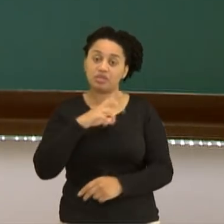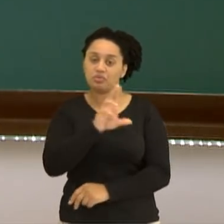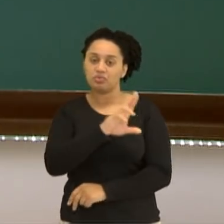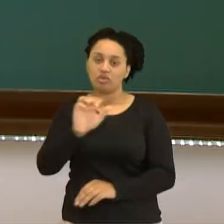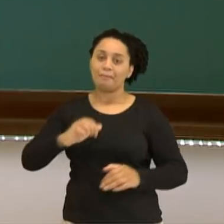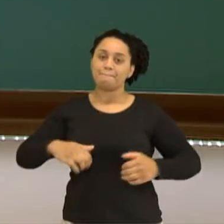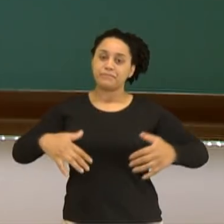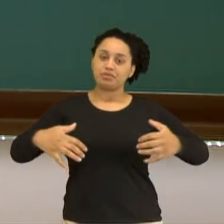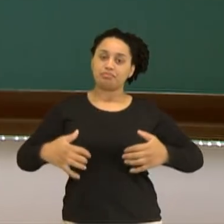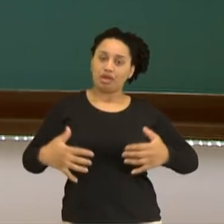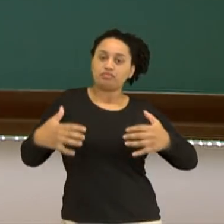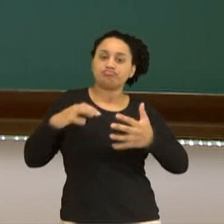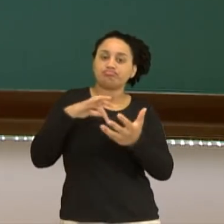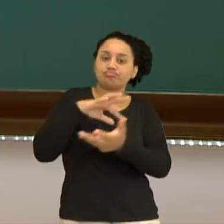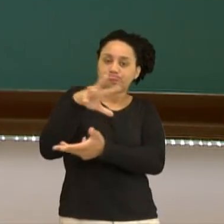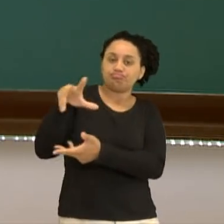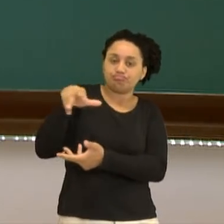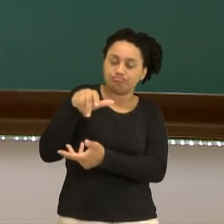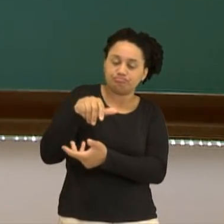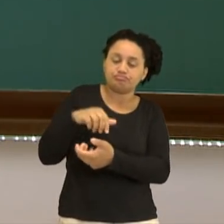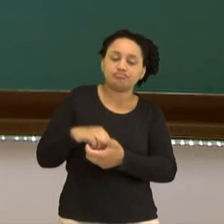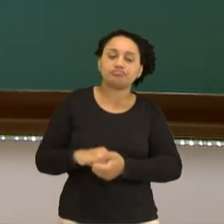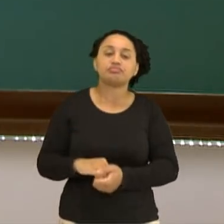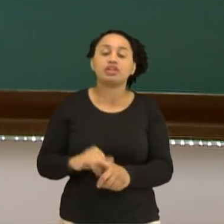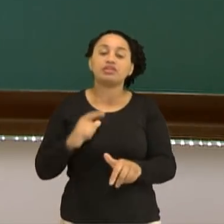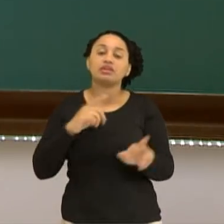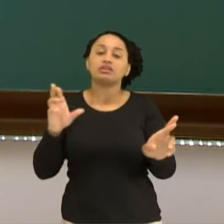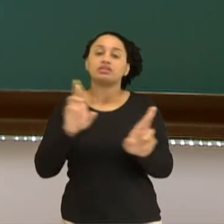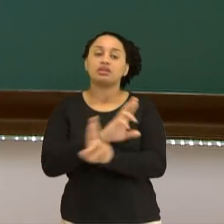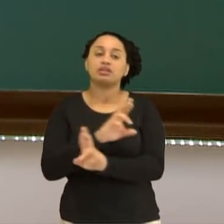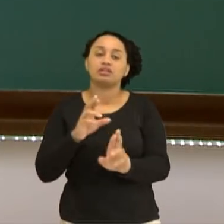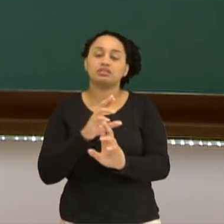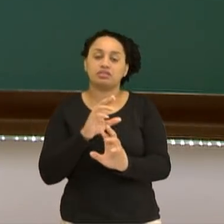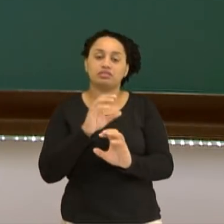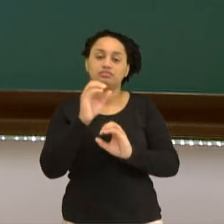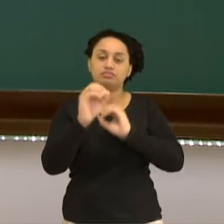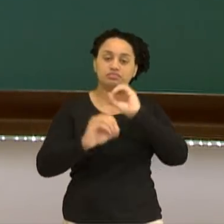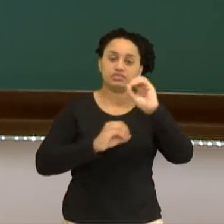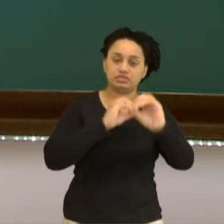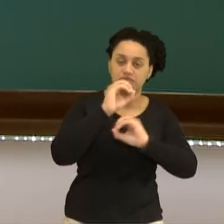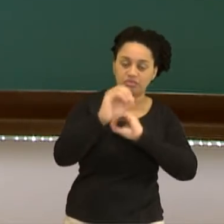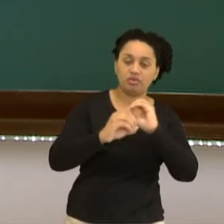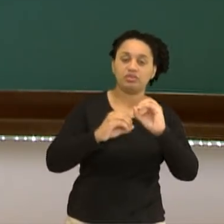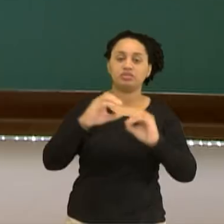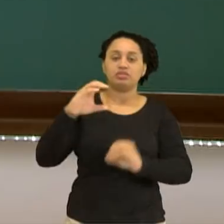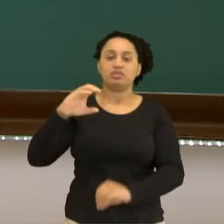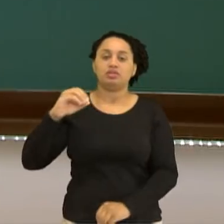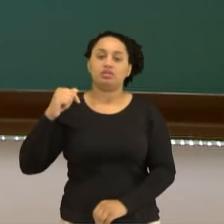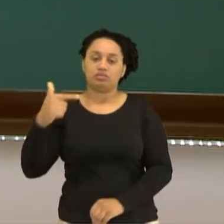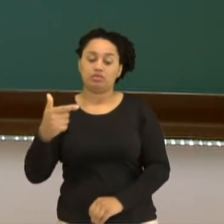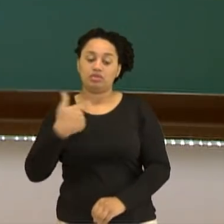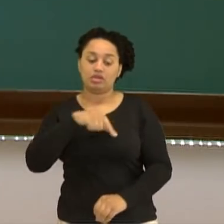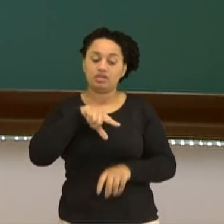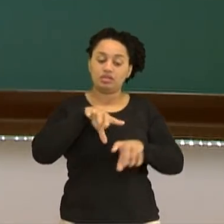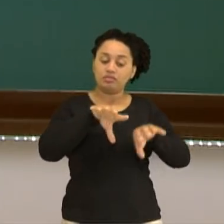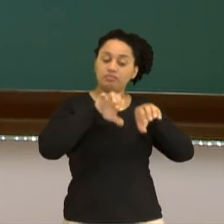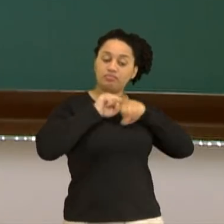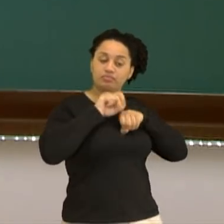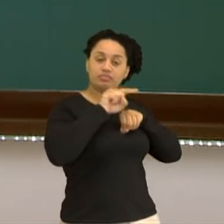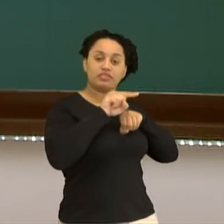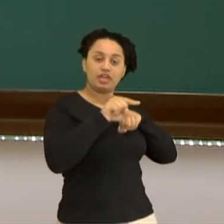sim uma relação, gás carbônico, oxigênio. Nós absorvemos oxigênio, liberamos gás carbônico. Os